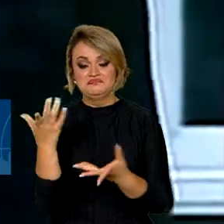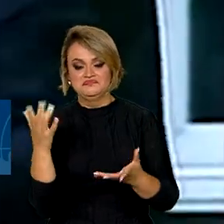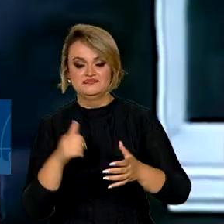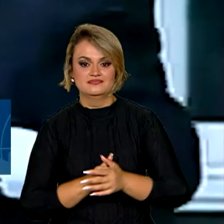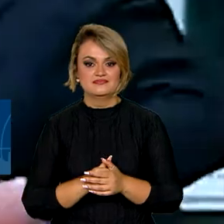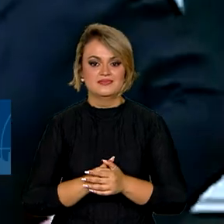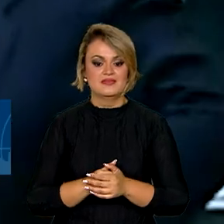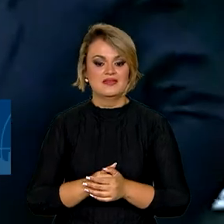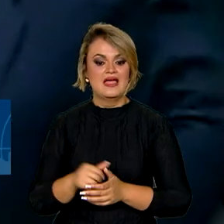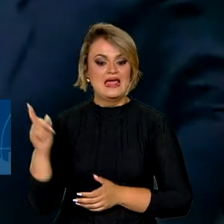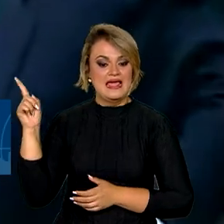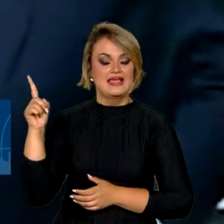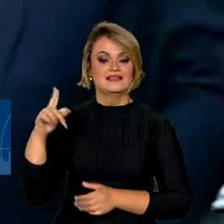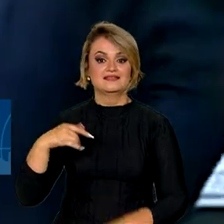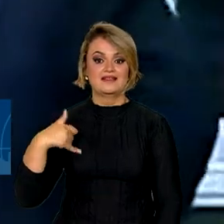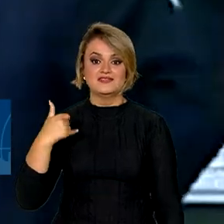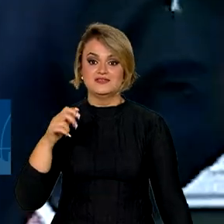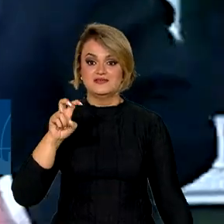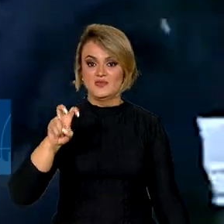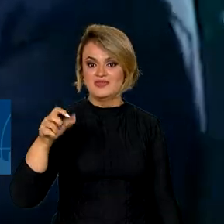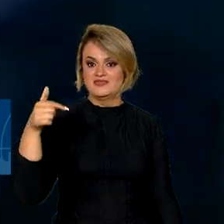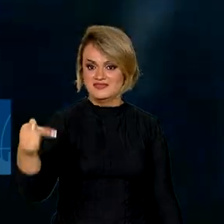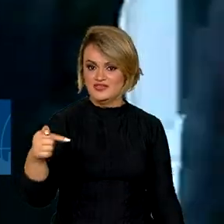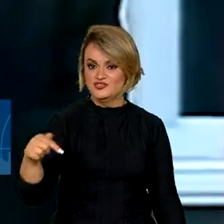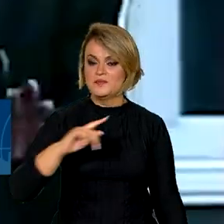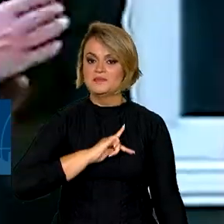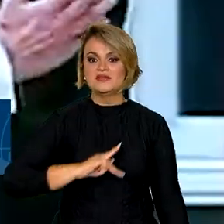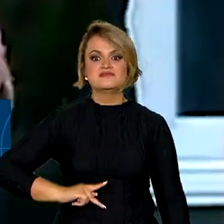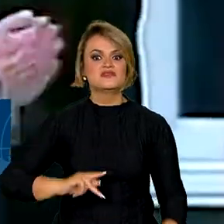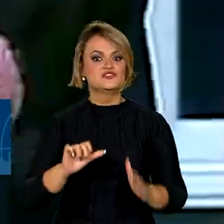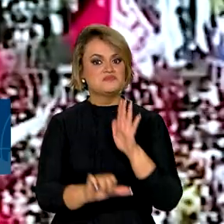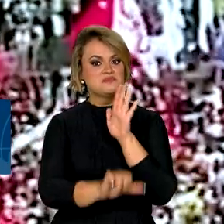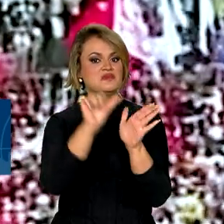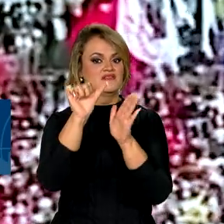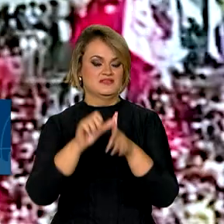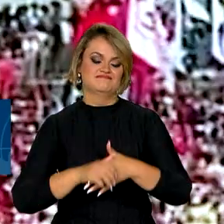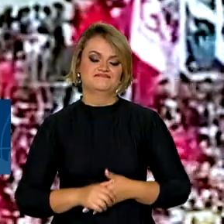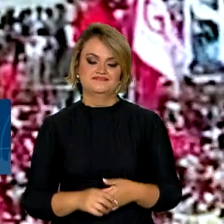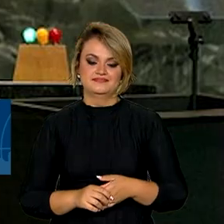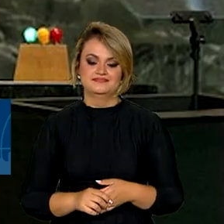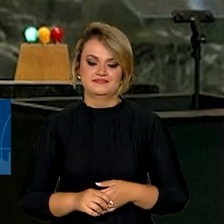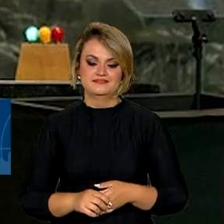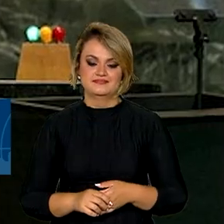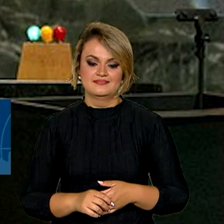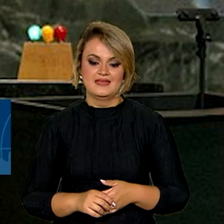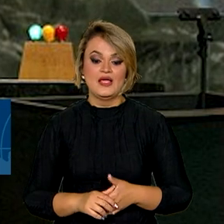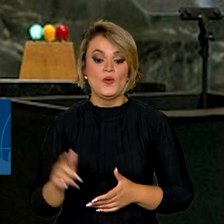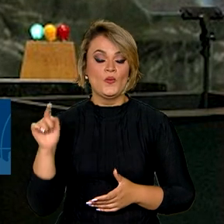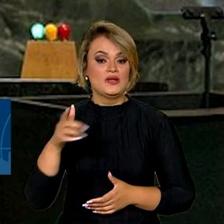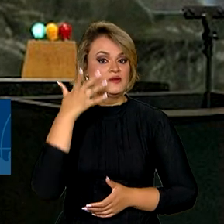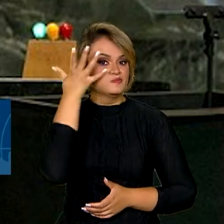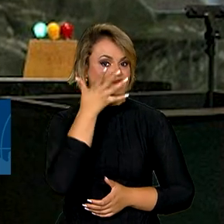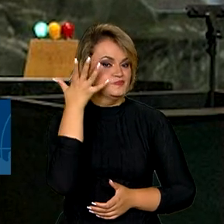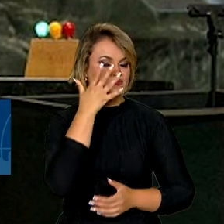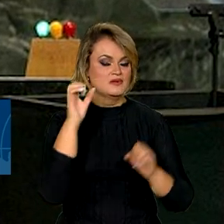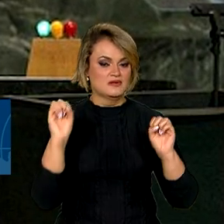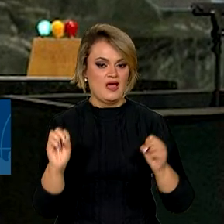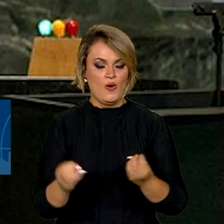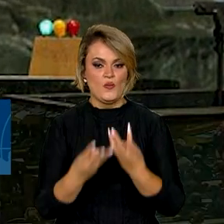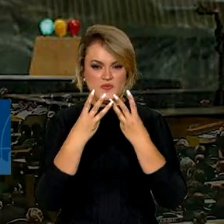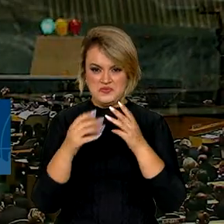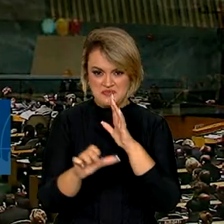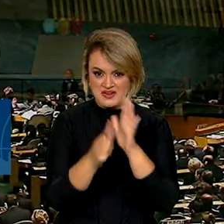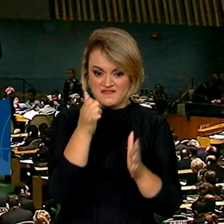Lula tinha 57 anos e era um presidente no primeiro ano do seu primeiro mandato. Quando discursou na ONU pela